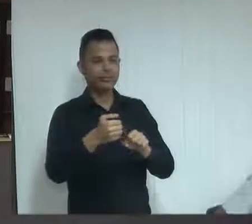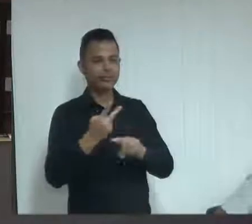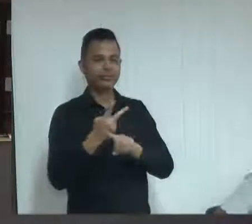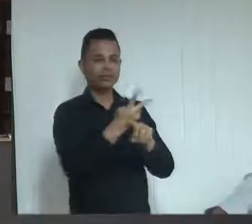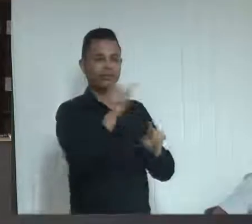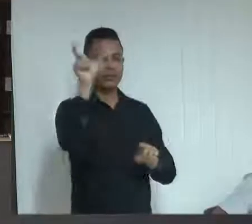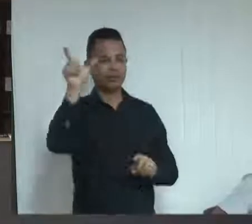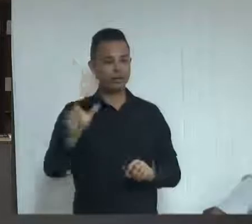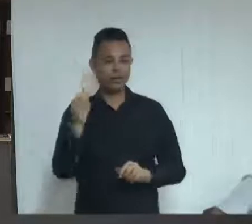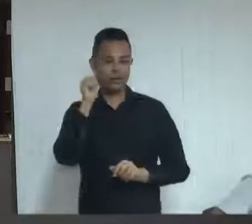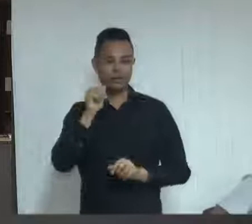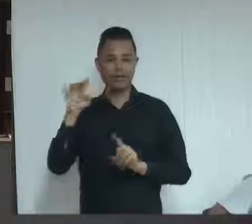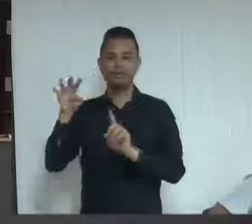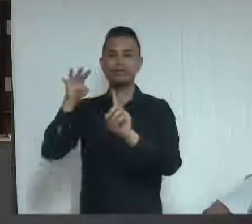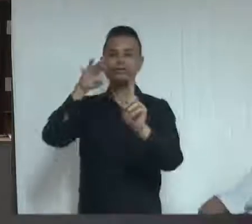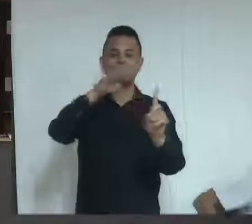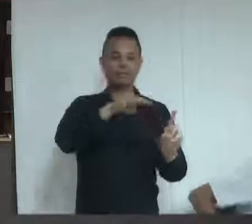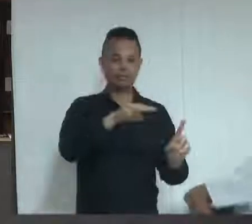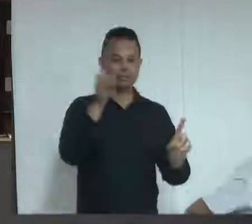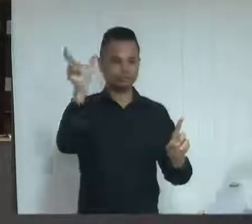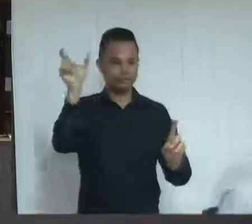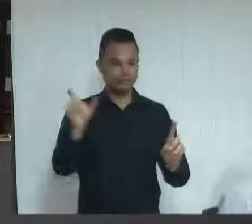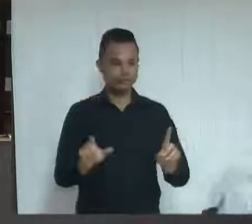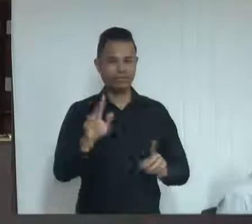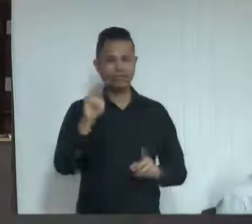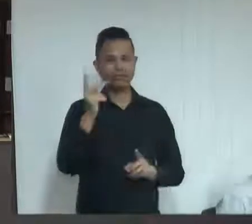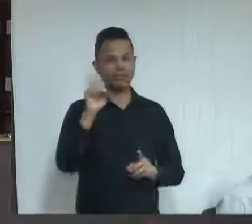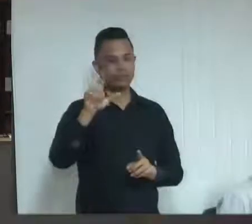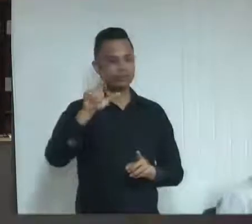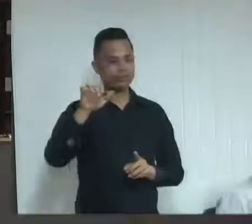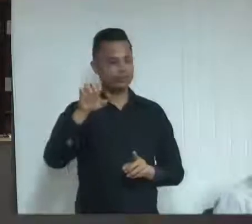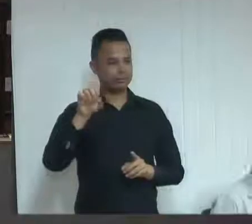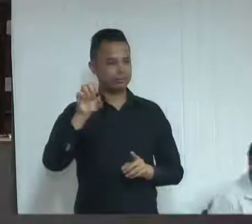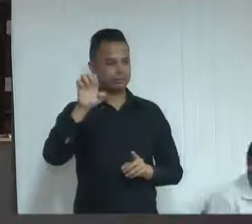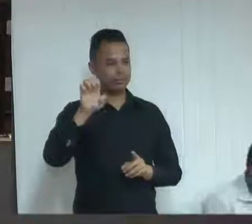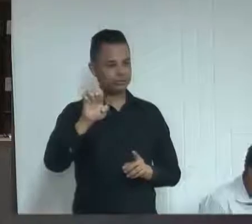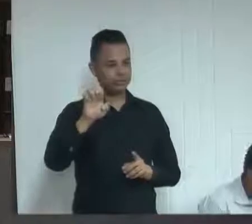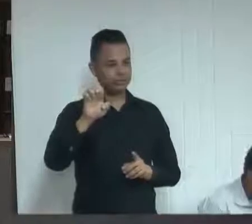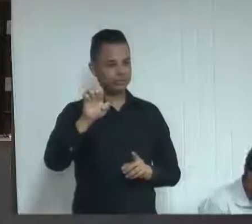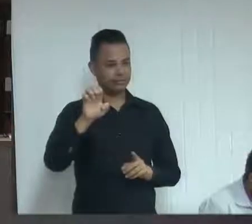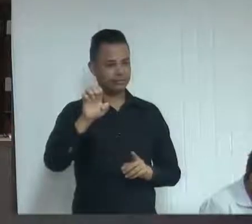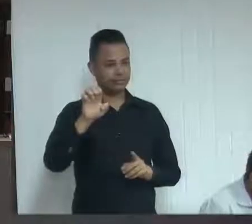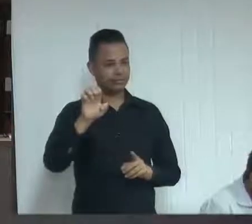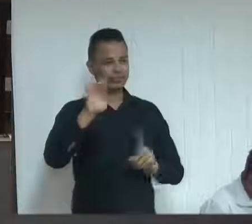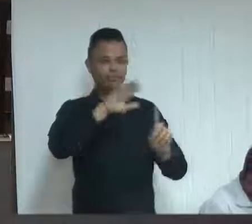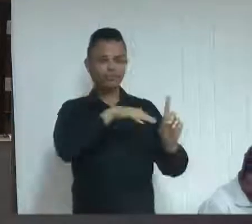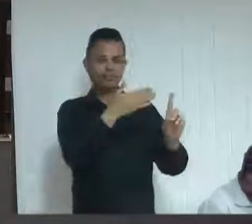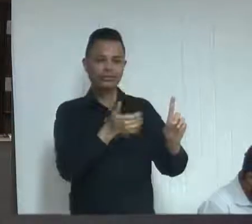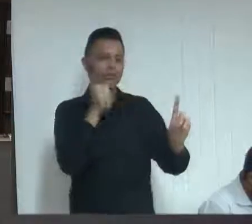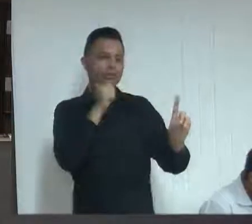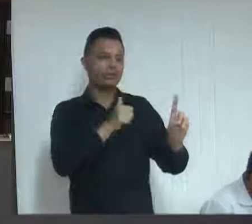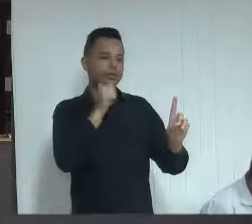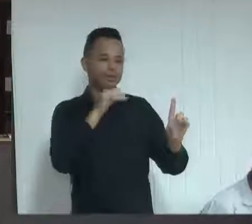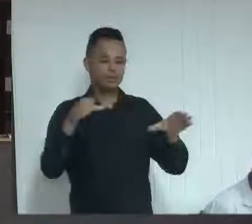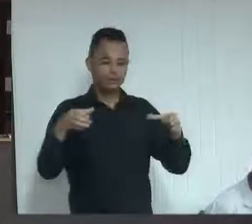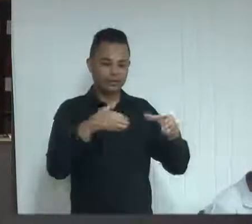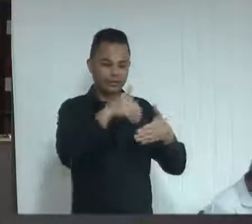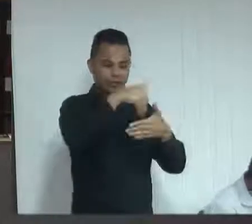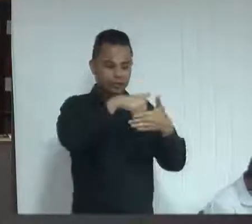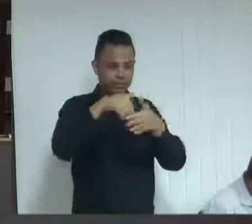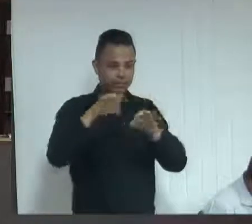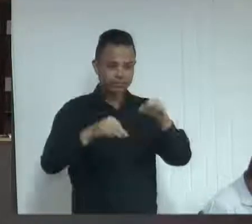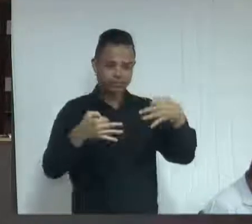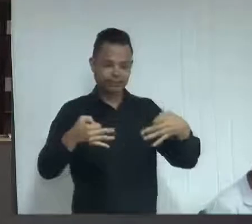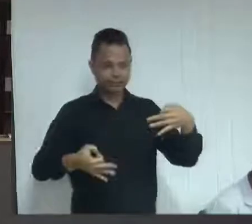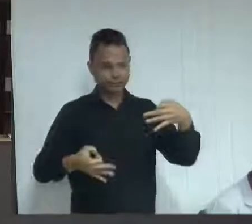Mulher Destaque à Ilustríssima Senhora Heloísa Espanholeto da Silveira Bueno. O quórum é 2/3 com os pareceres da Procuradoria